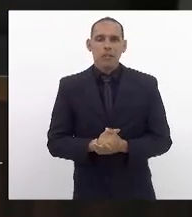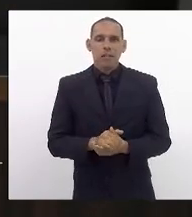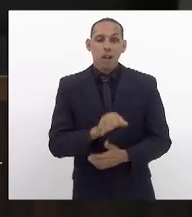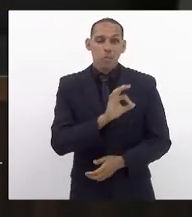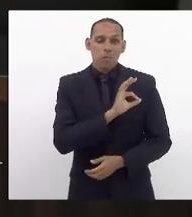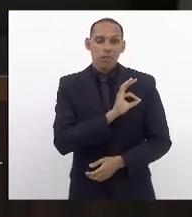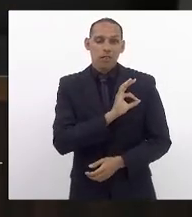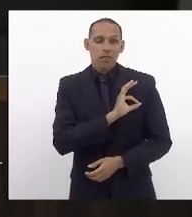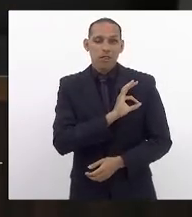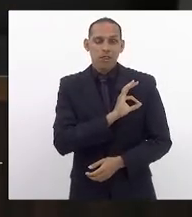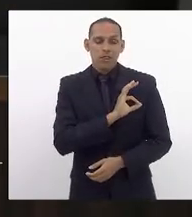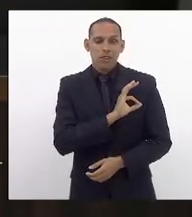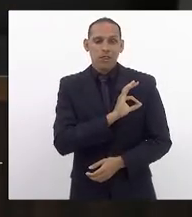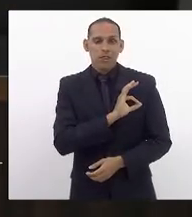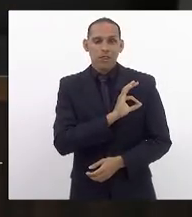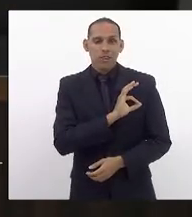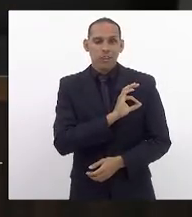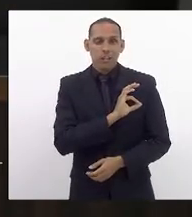policial que ele pode